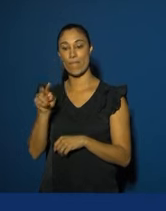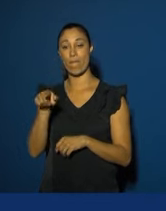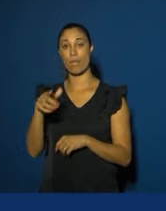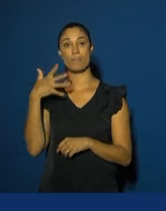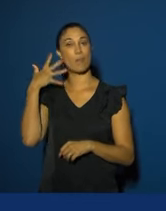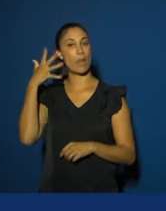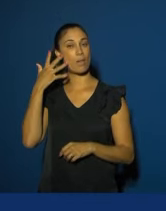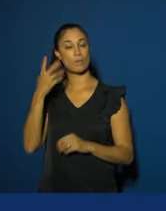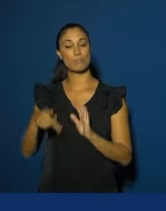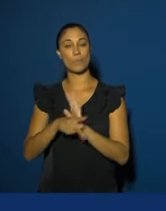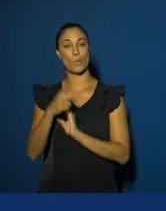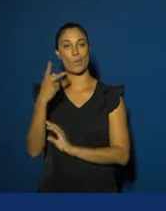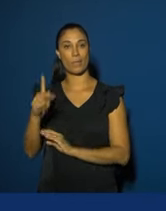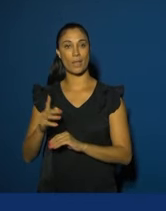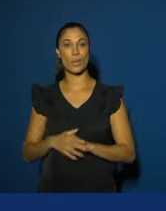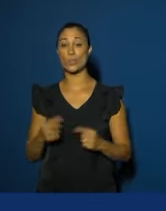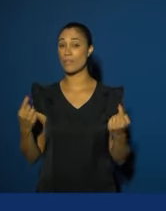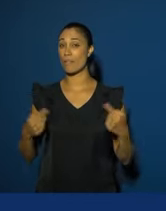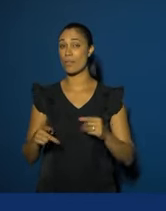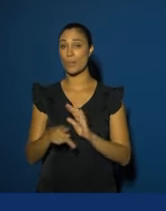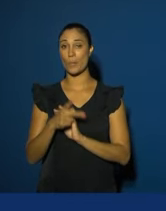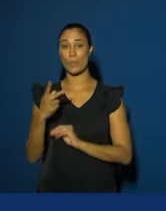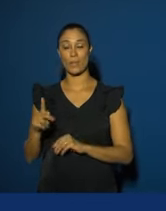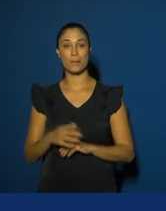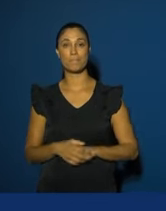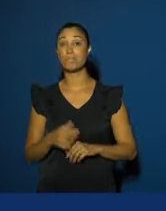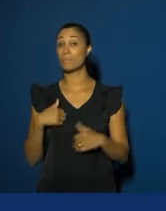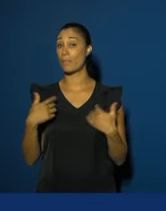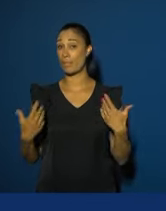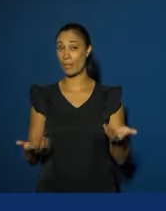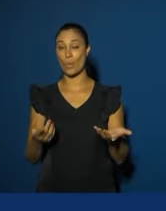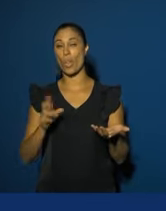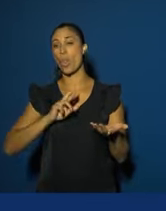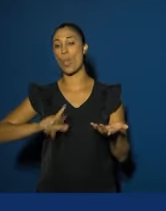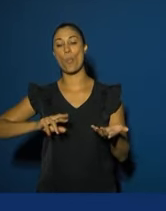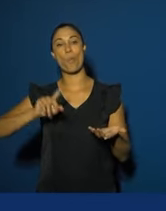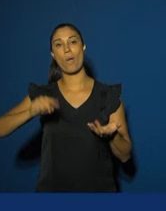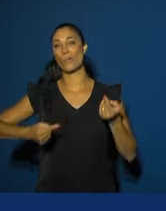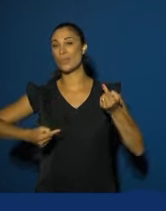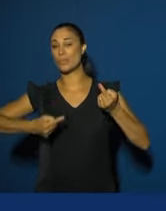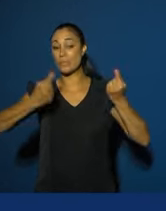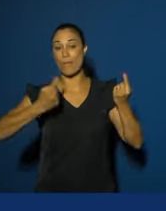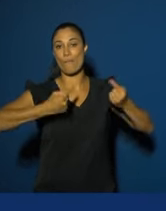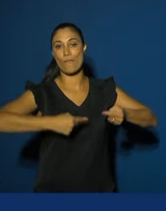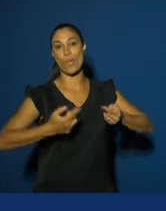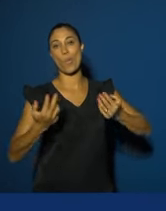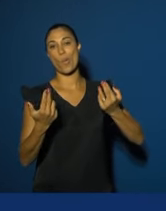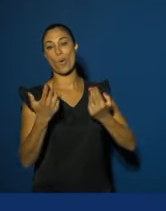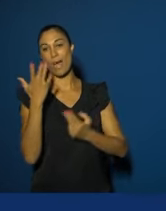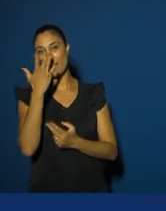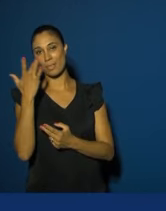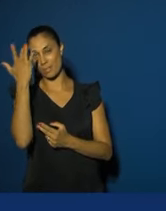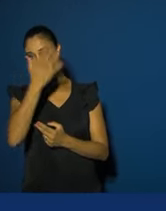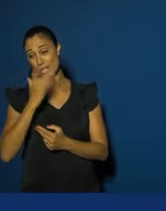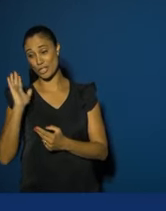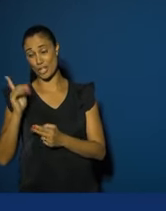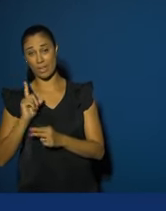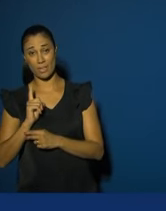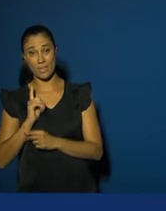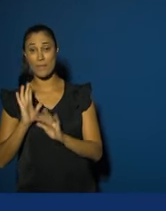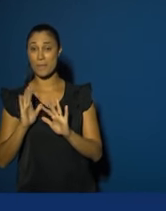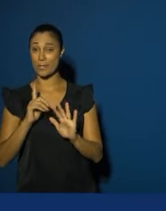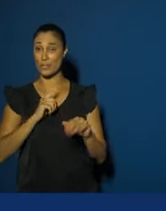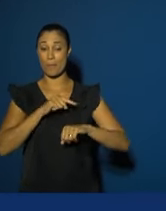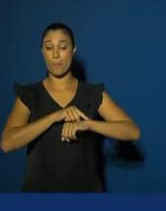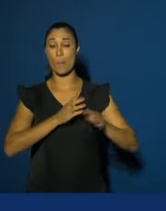desafio que ele tá passando então eh não foi o mesmo desafio que o ministro Haddad passou mas já passou por